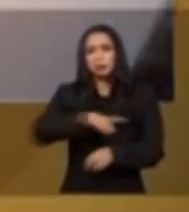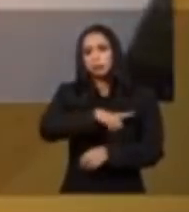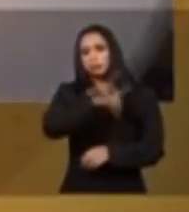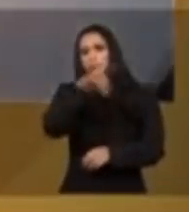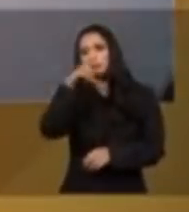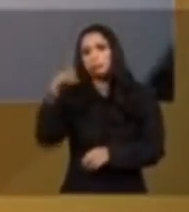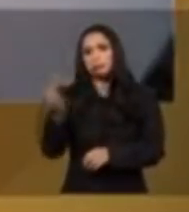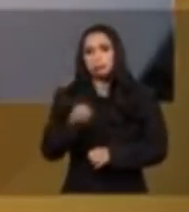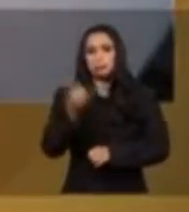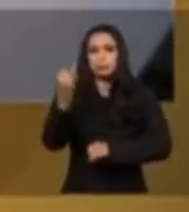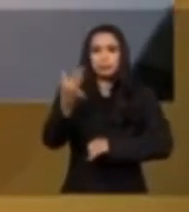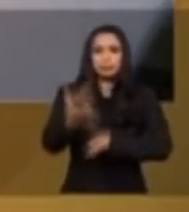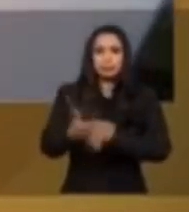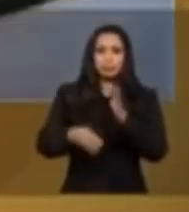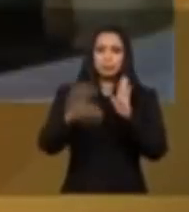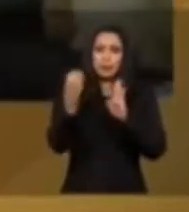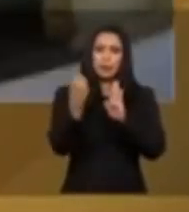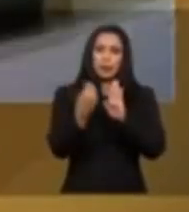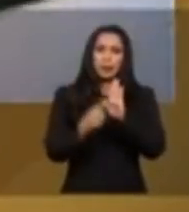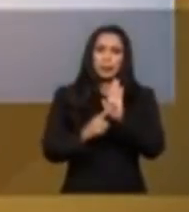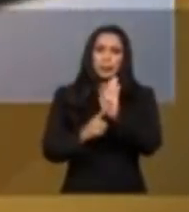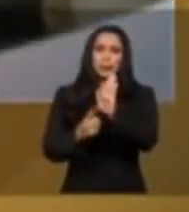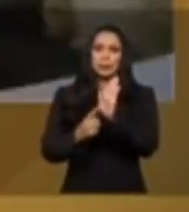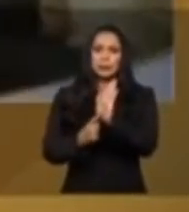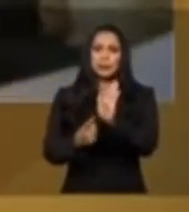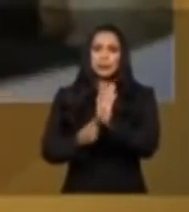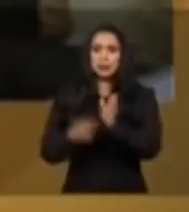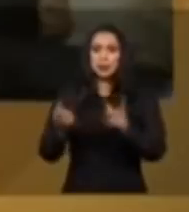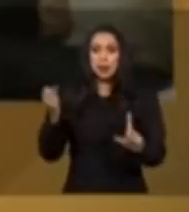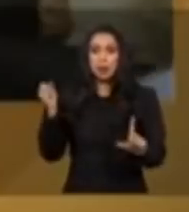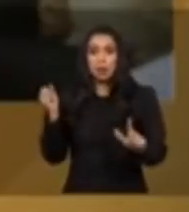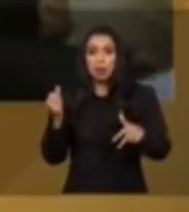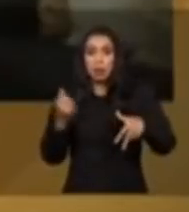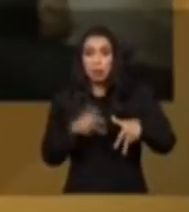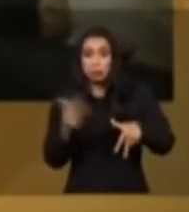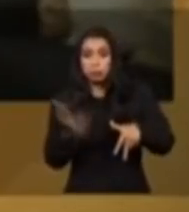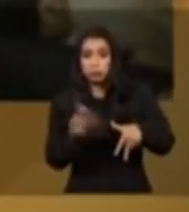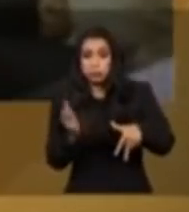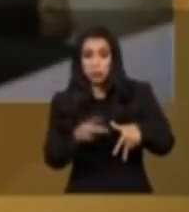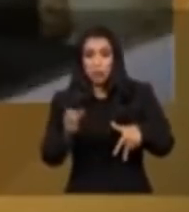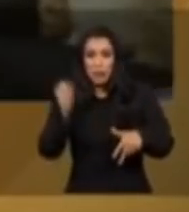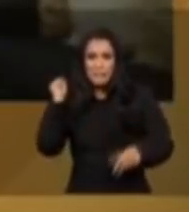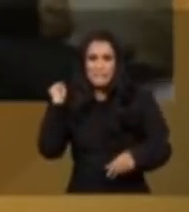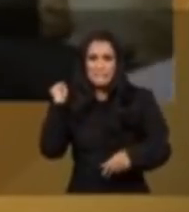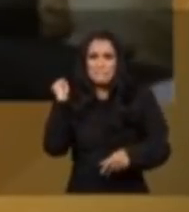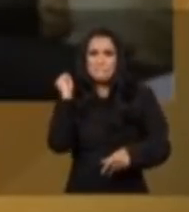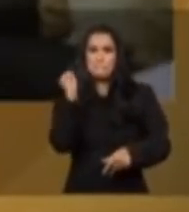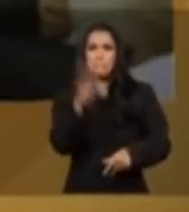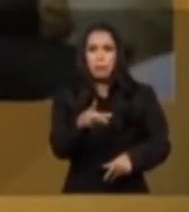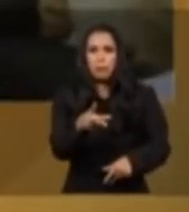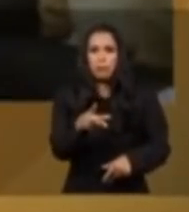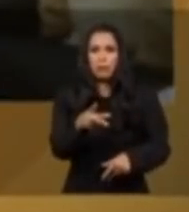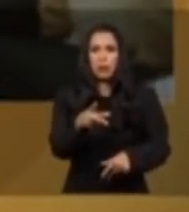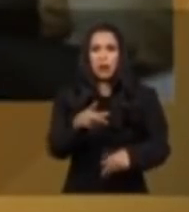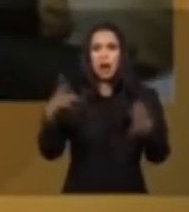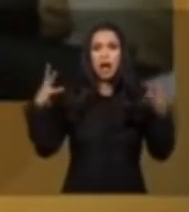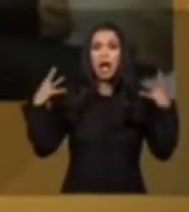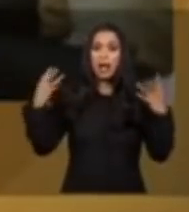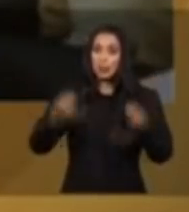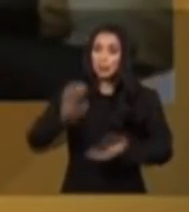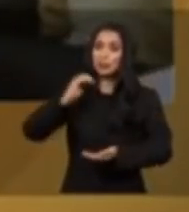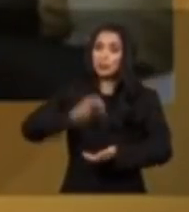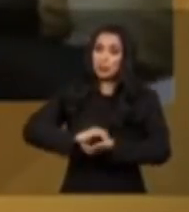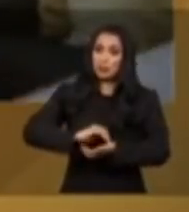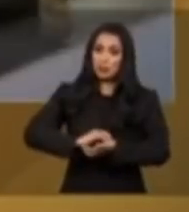inteiro colocando a tentativa de agressão física com arremesso de objetos ao ministro do